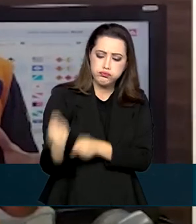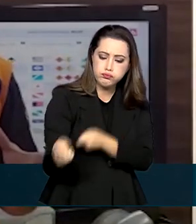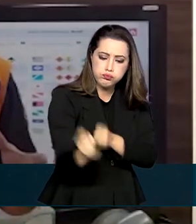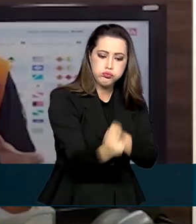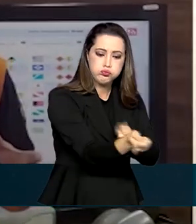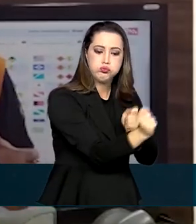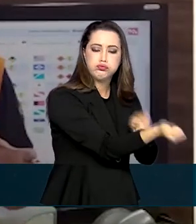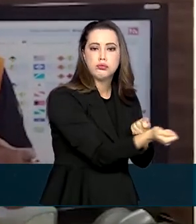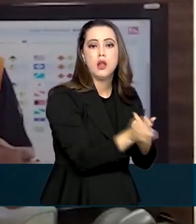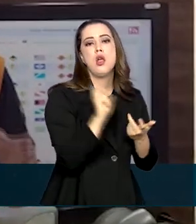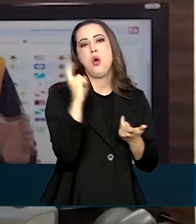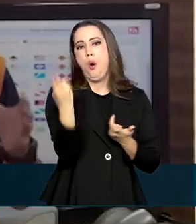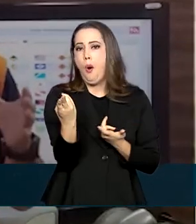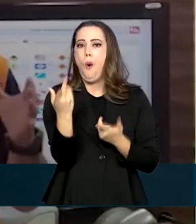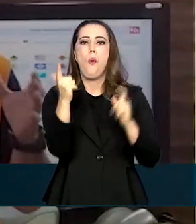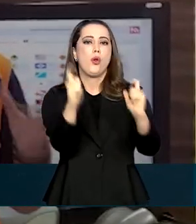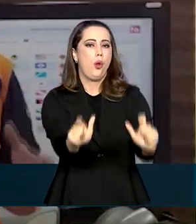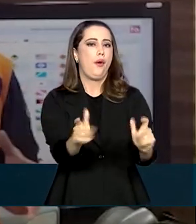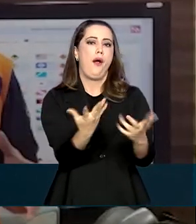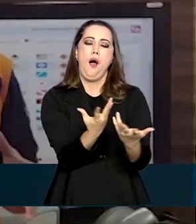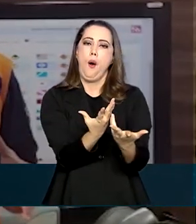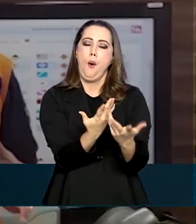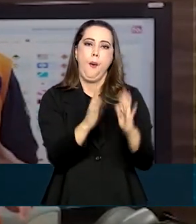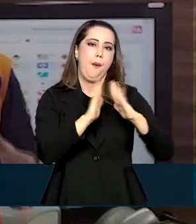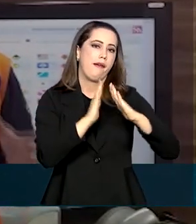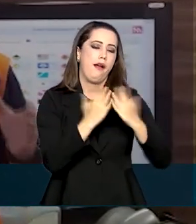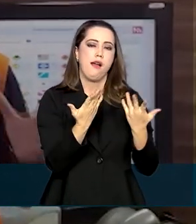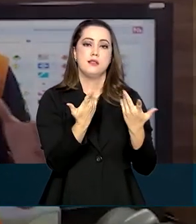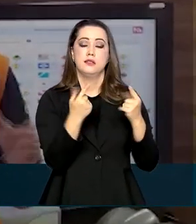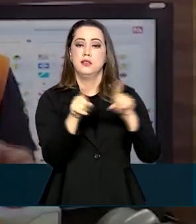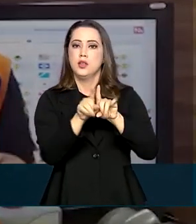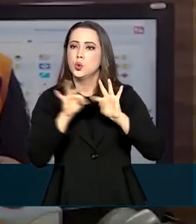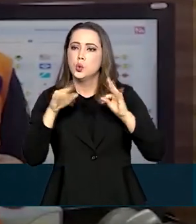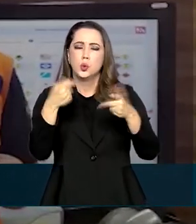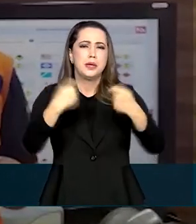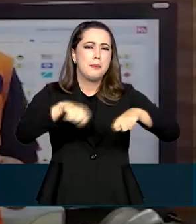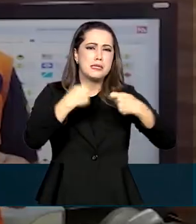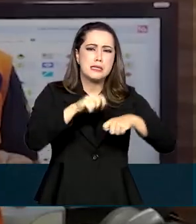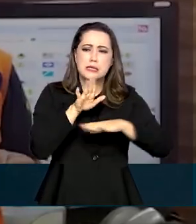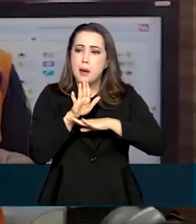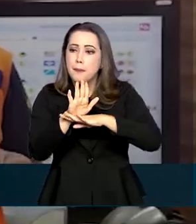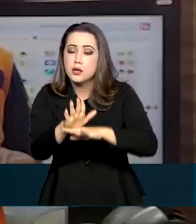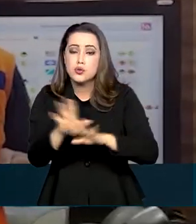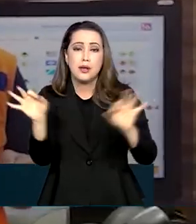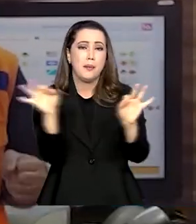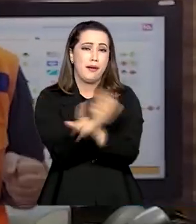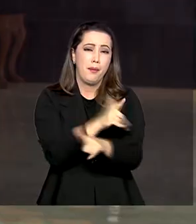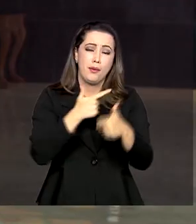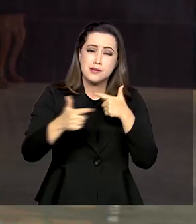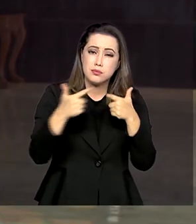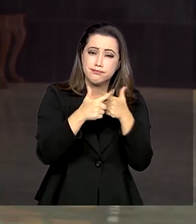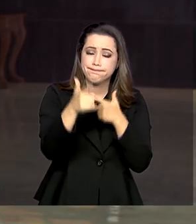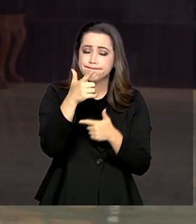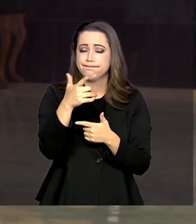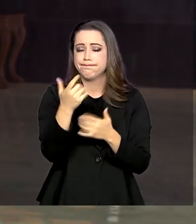tudo aquilo que for possível, tudo aquilo que for necessário para vencermos esse desafio.